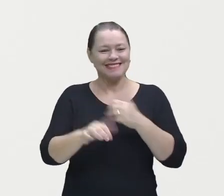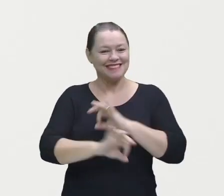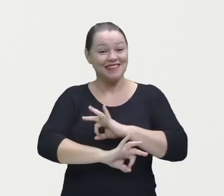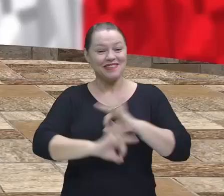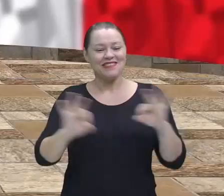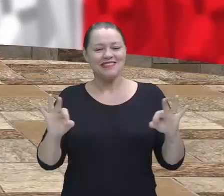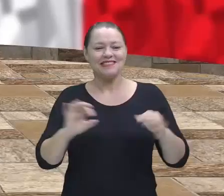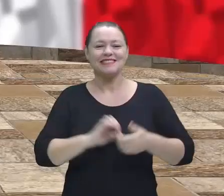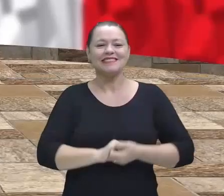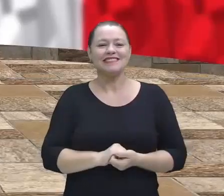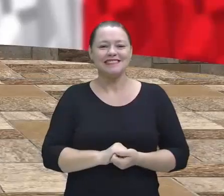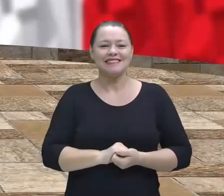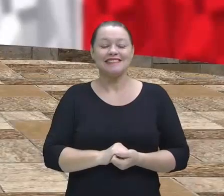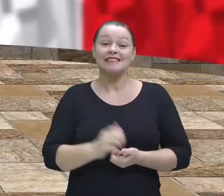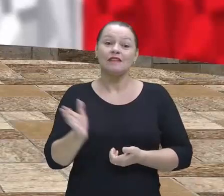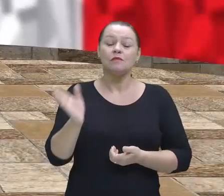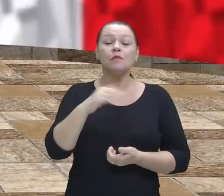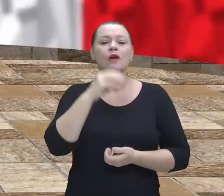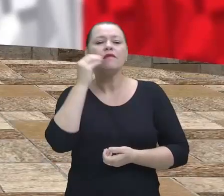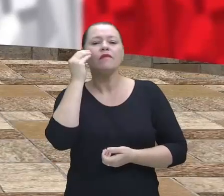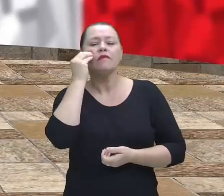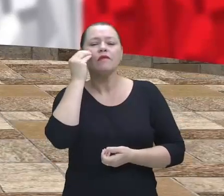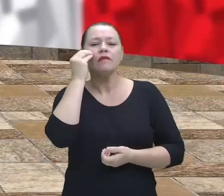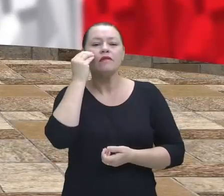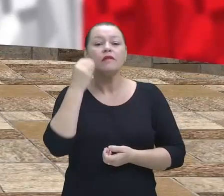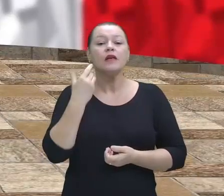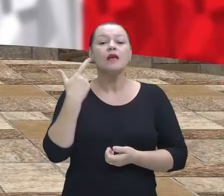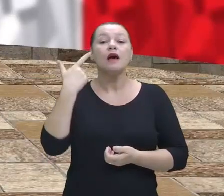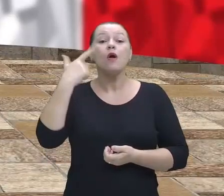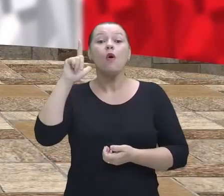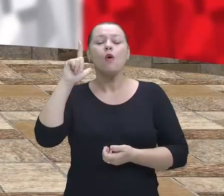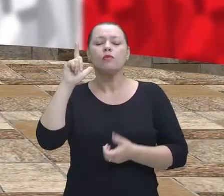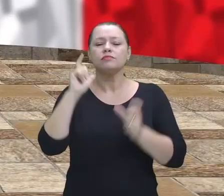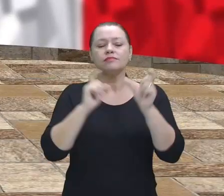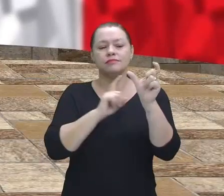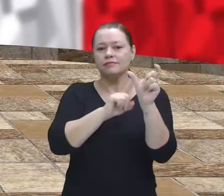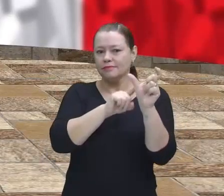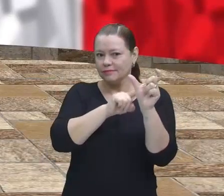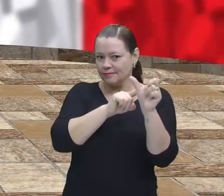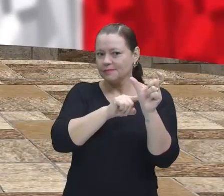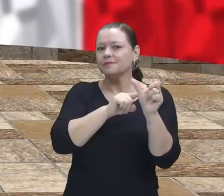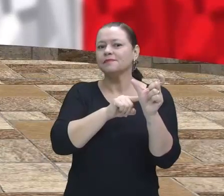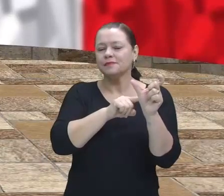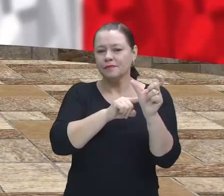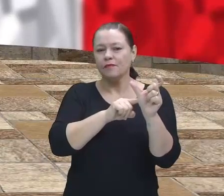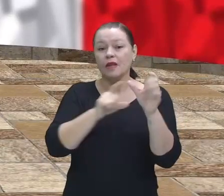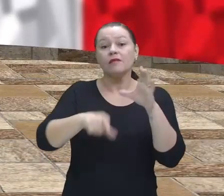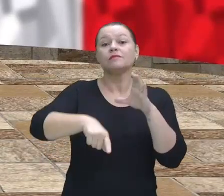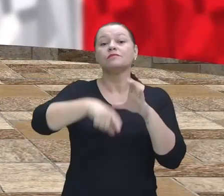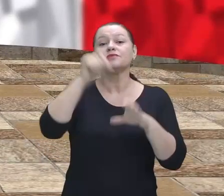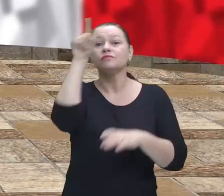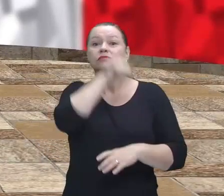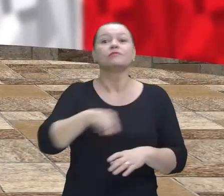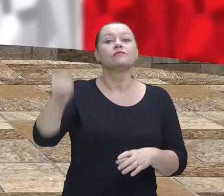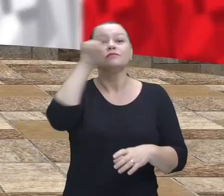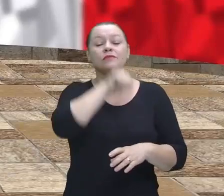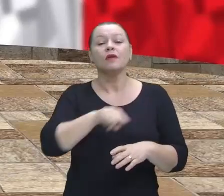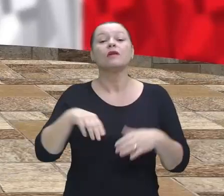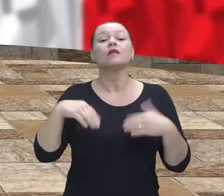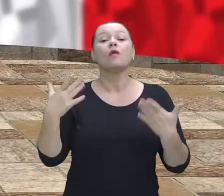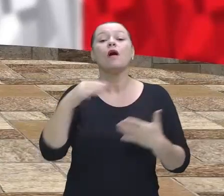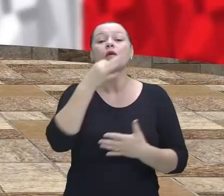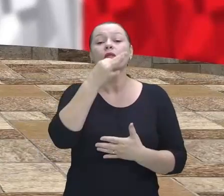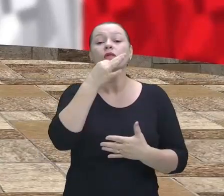Sensacional! Então vamos ver qual é a próxima palavra que vai ser sorteada. Qual você acha que vai